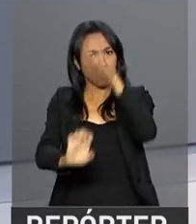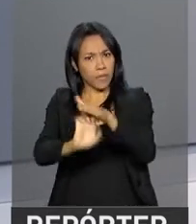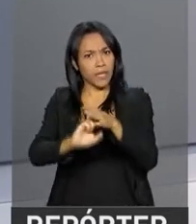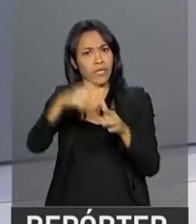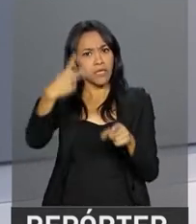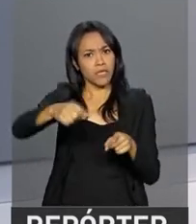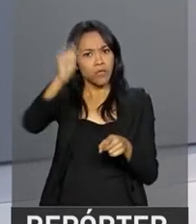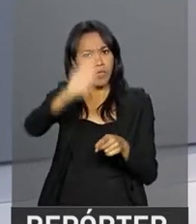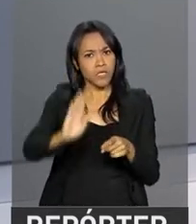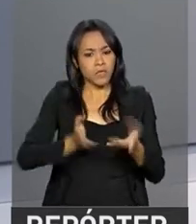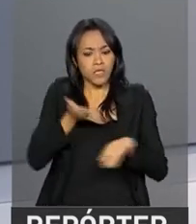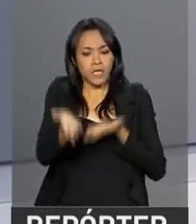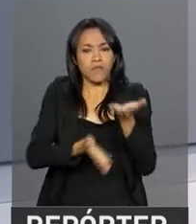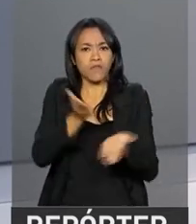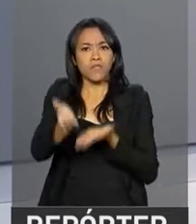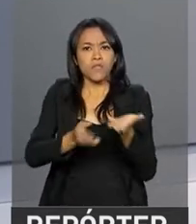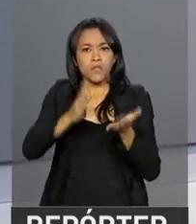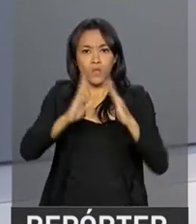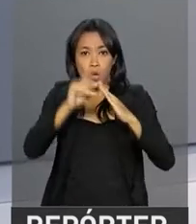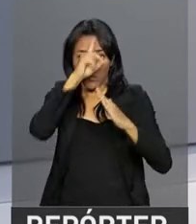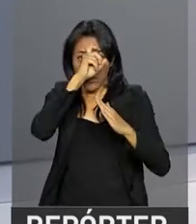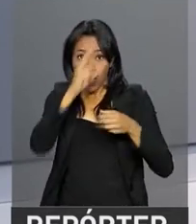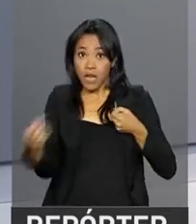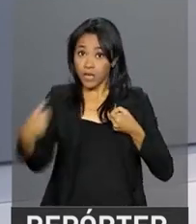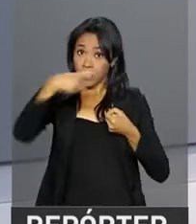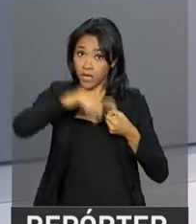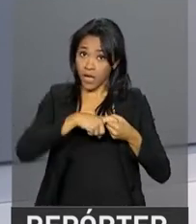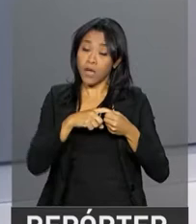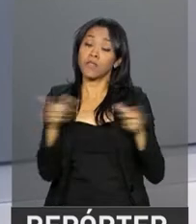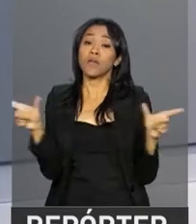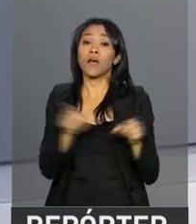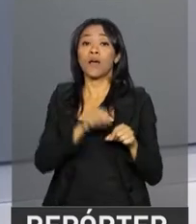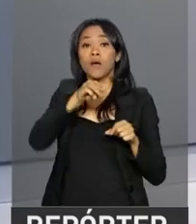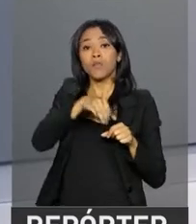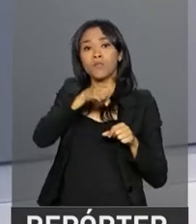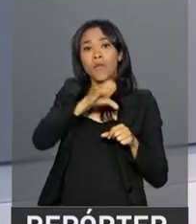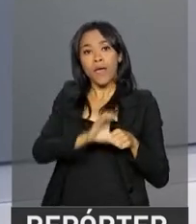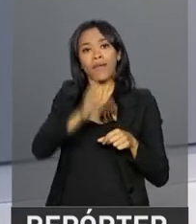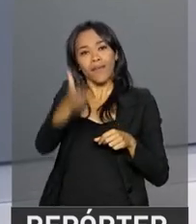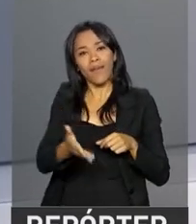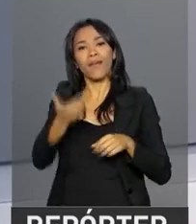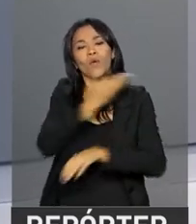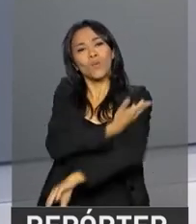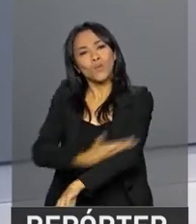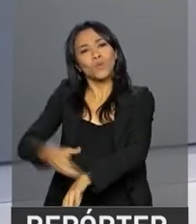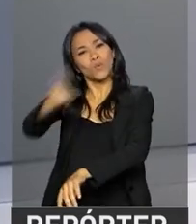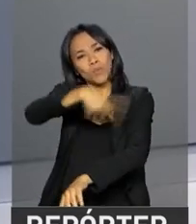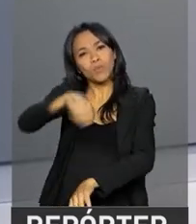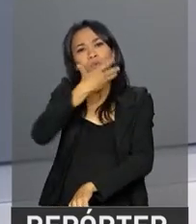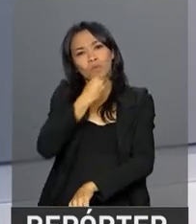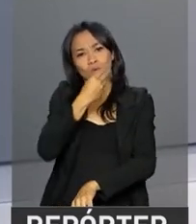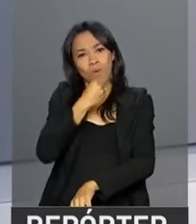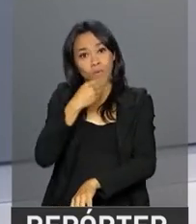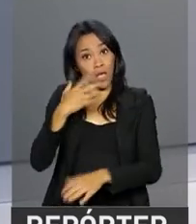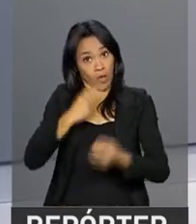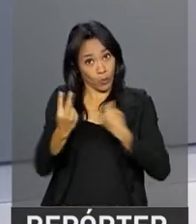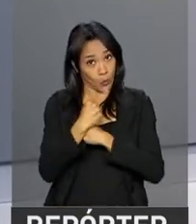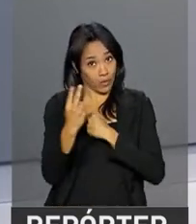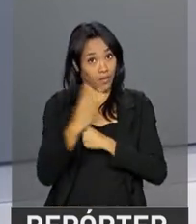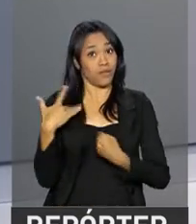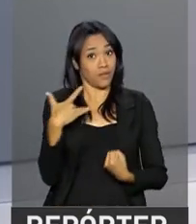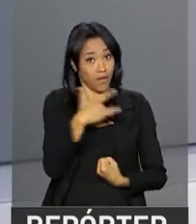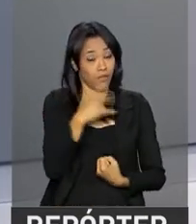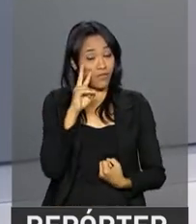hospitalares ligado ao ministério da educação que é criar o hábito os homens de cuidar da saúde a reportagem é de